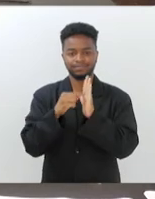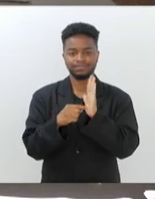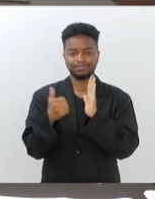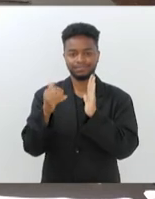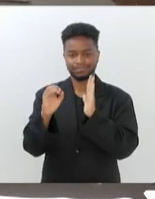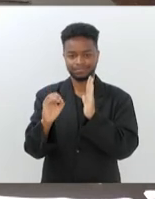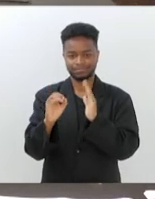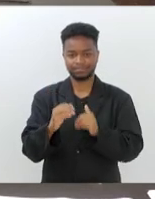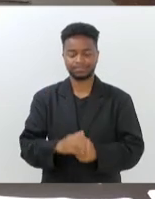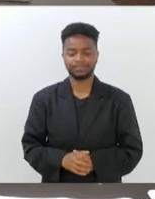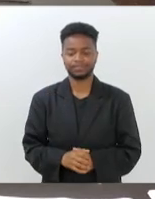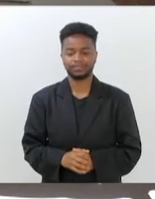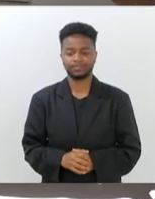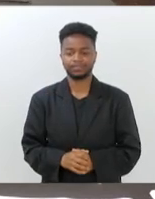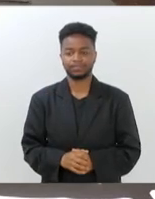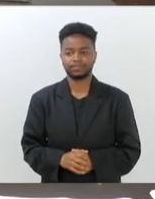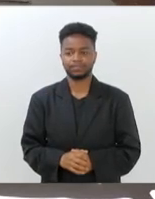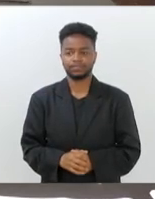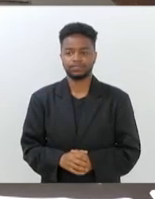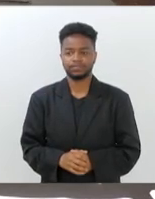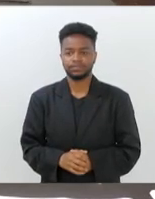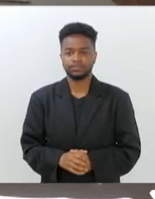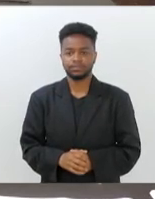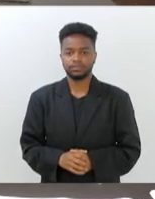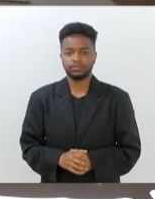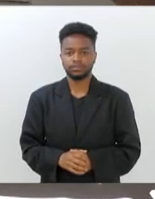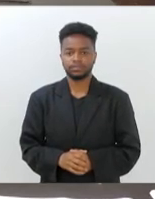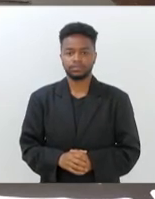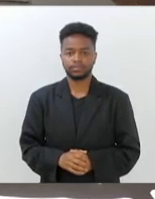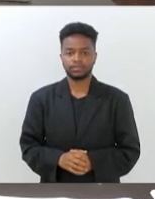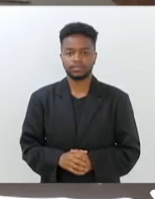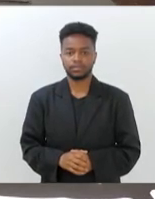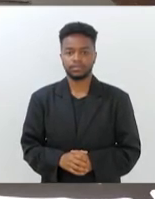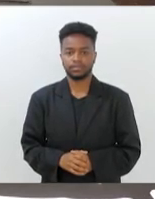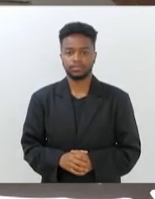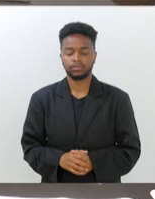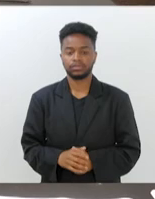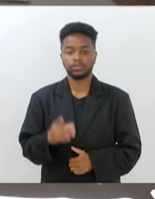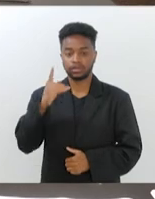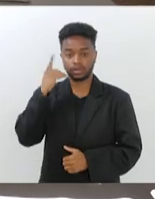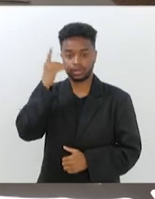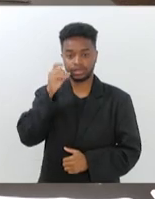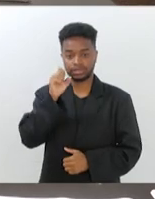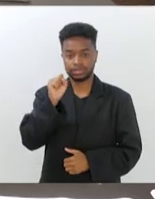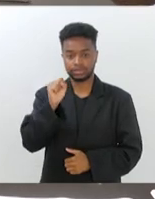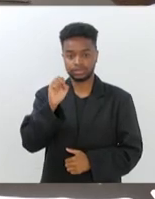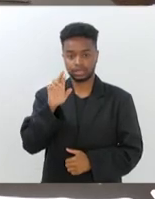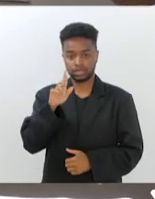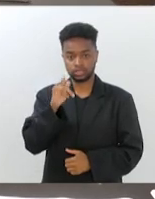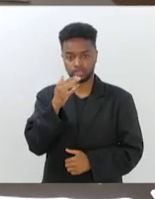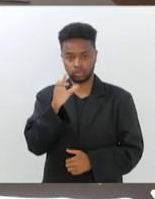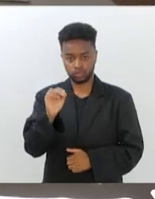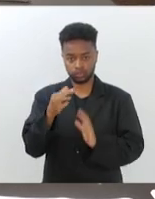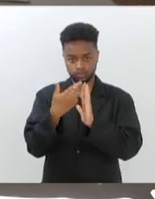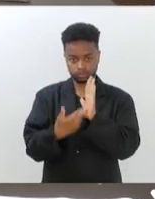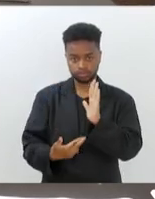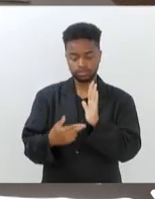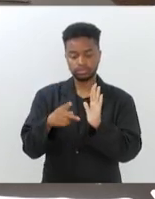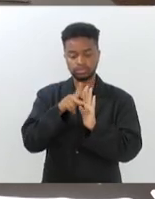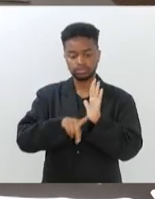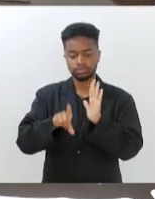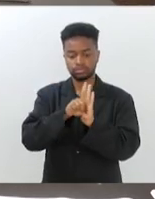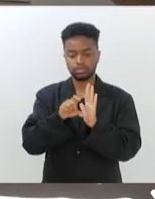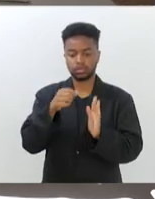pauta canho fazendo e apendo eh sobre relatoria do deputado Dr Serginho é o projeto de lei número